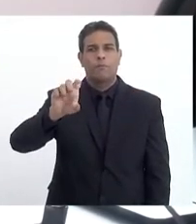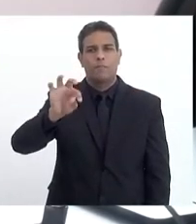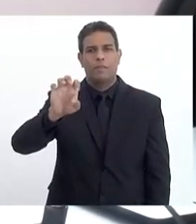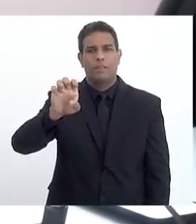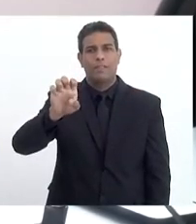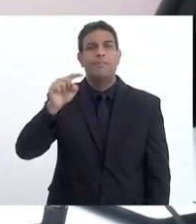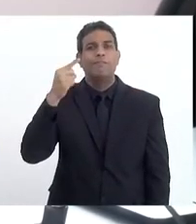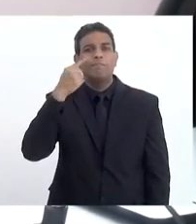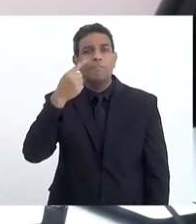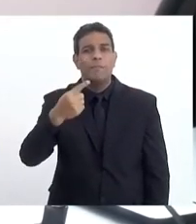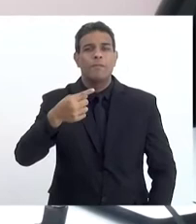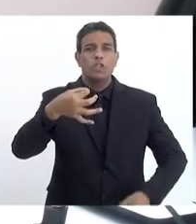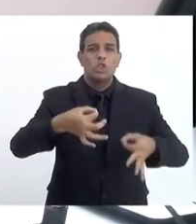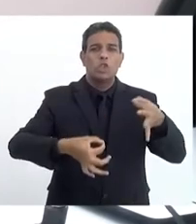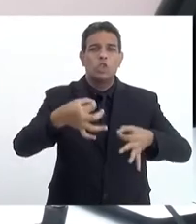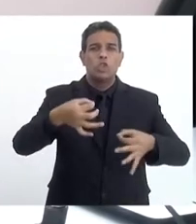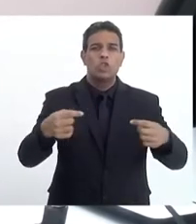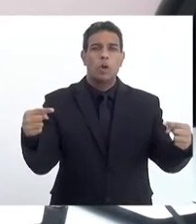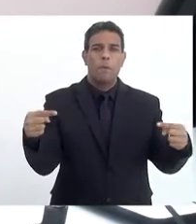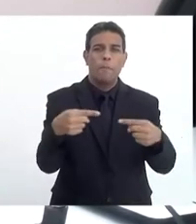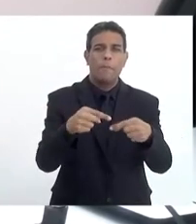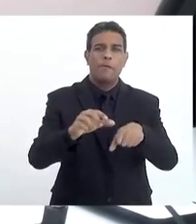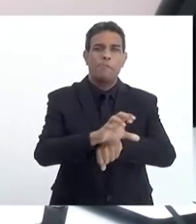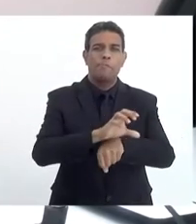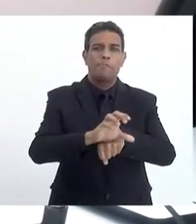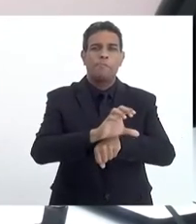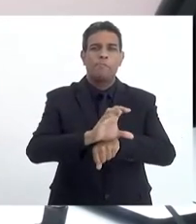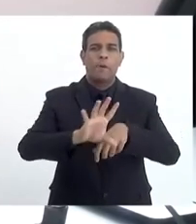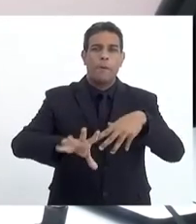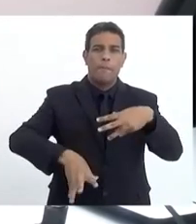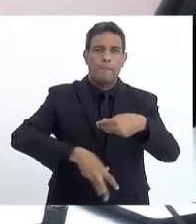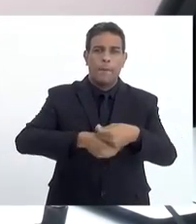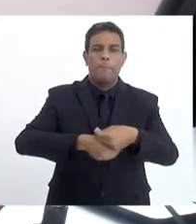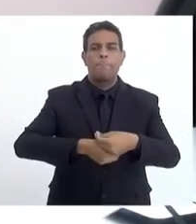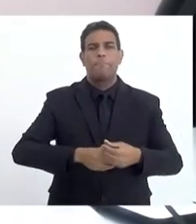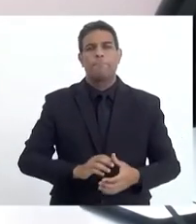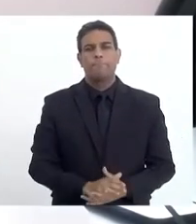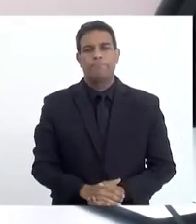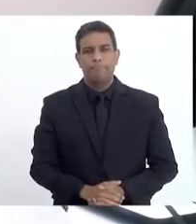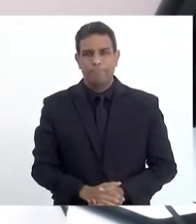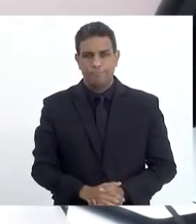Parecer pela juridicidade. Só acontecer depois com emendas. De recuperação fiscal.